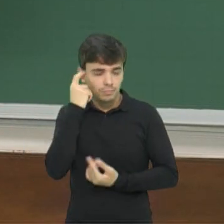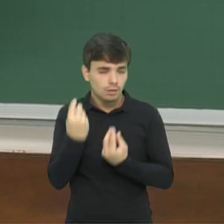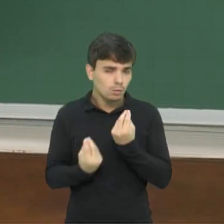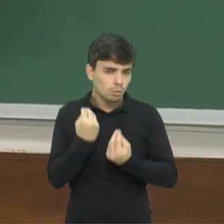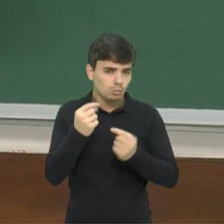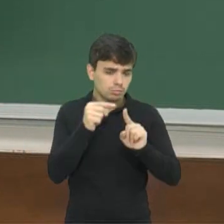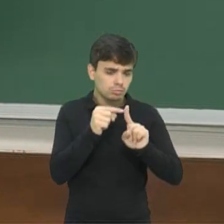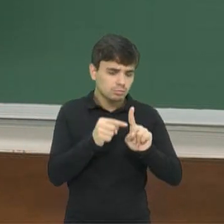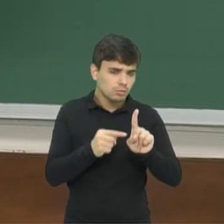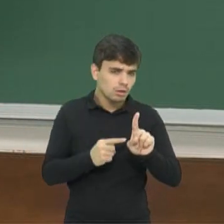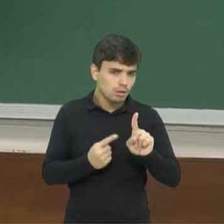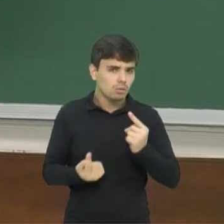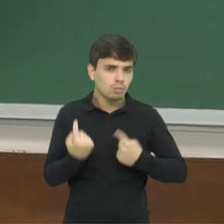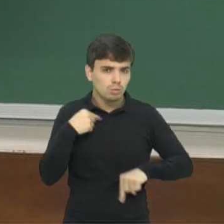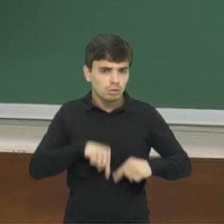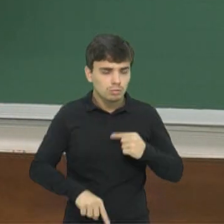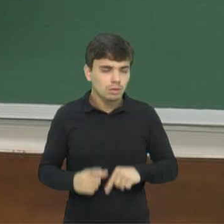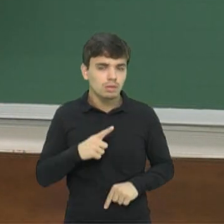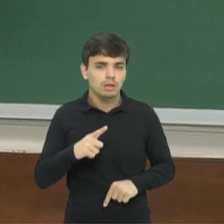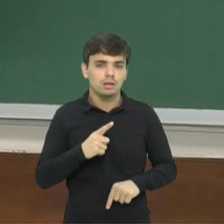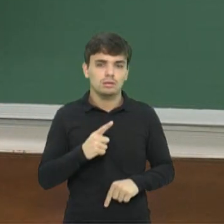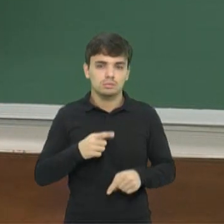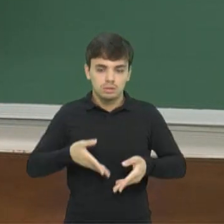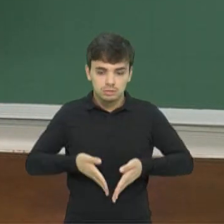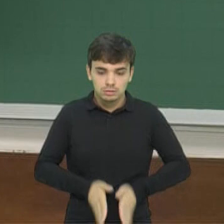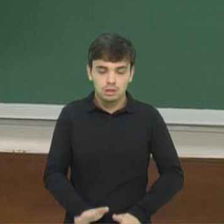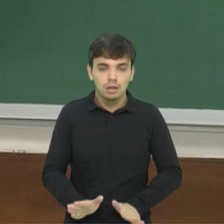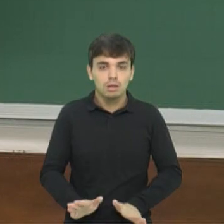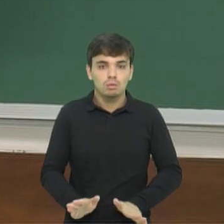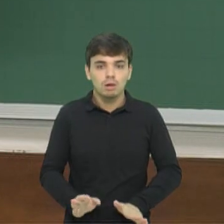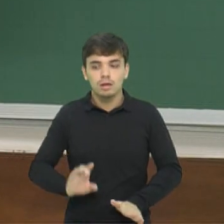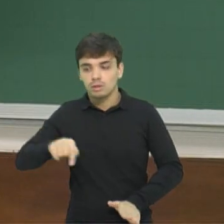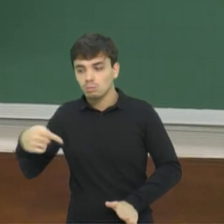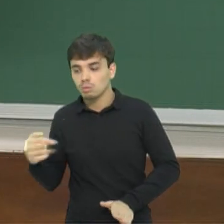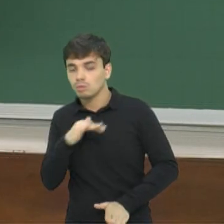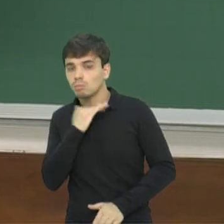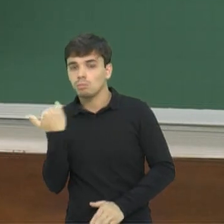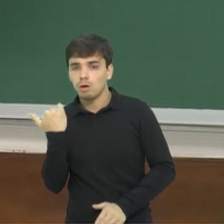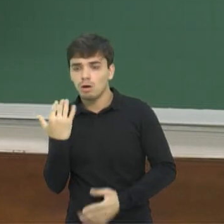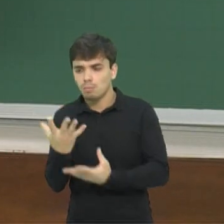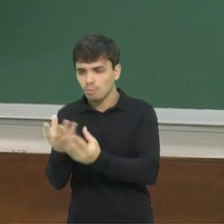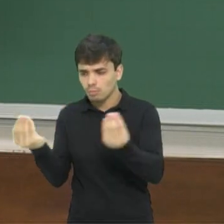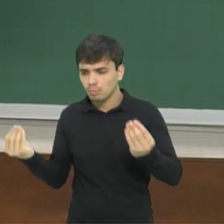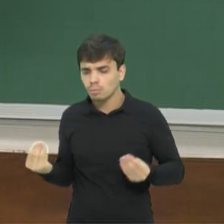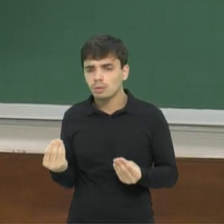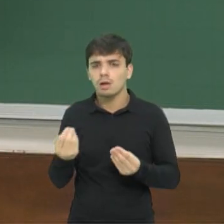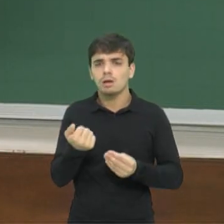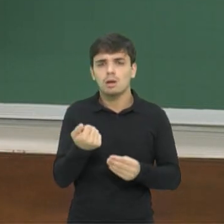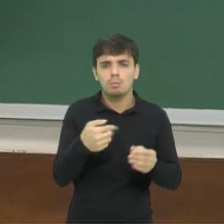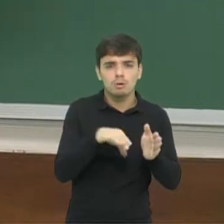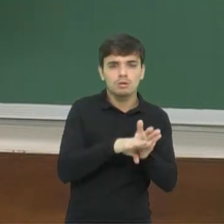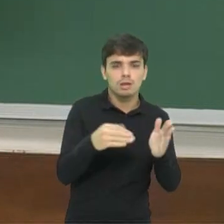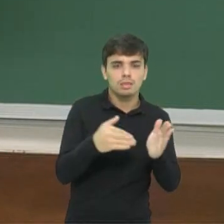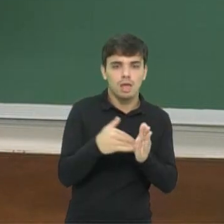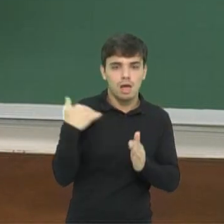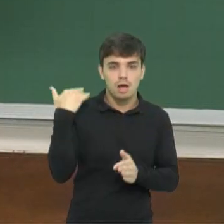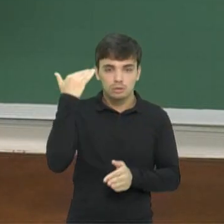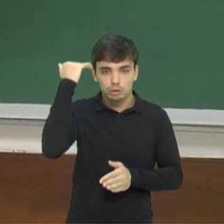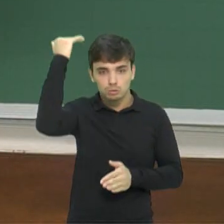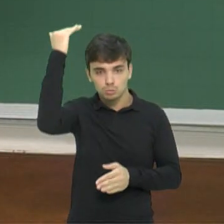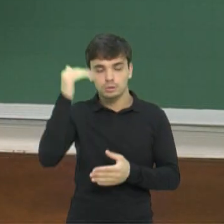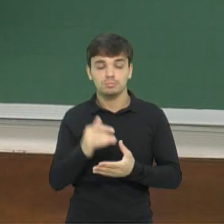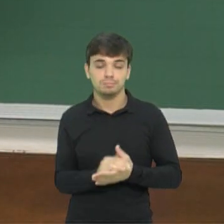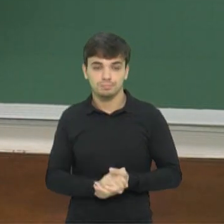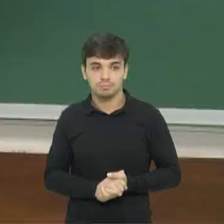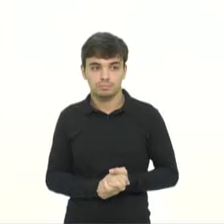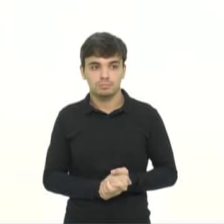que tem esse ciclo? Que tem muito mais nascendo e daí eles morrem aos montes e pouco chegam lá à vida adulta. A outra linha